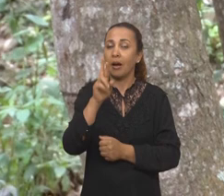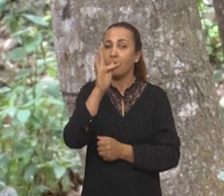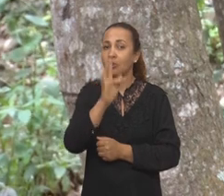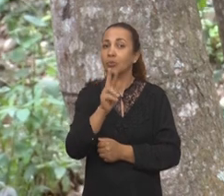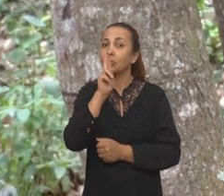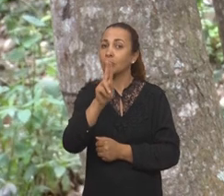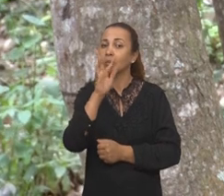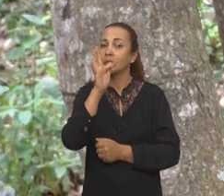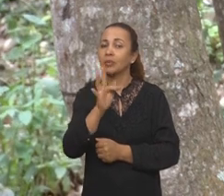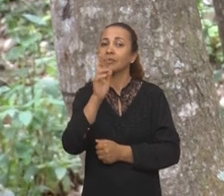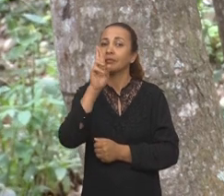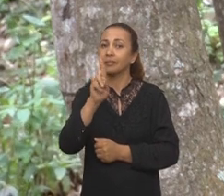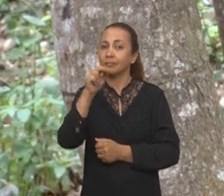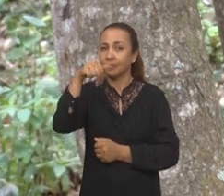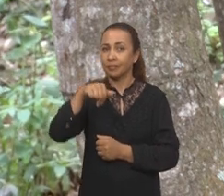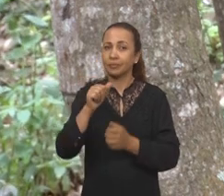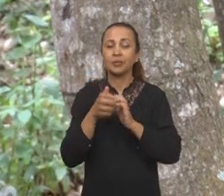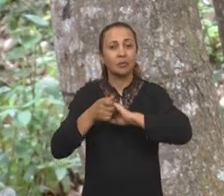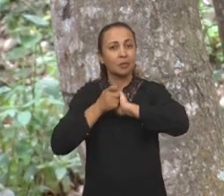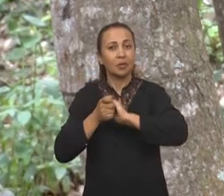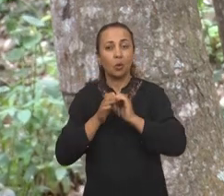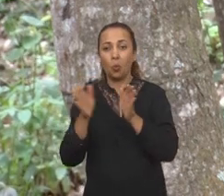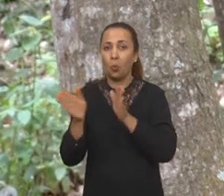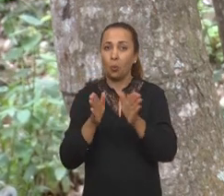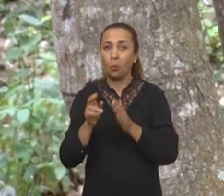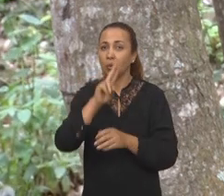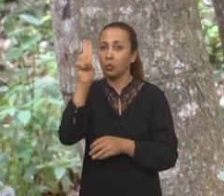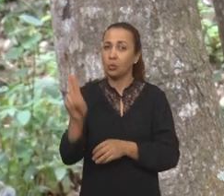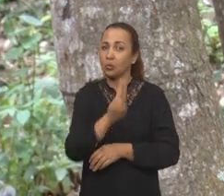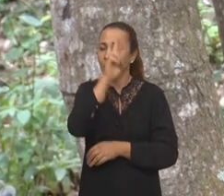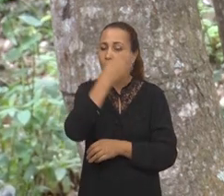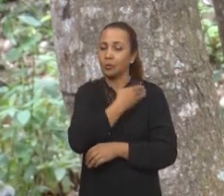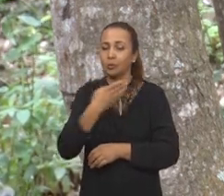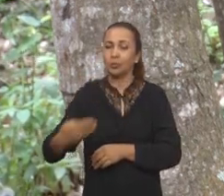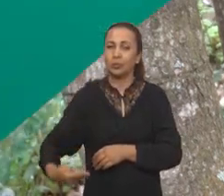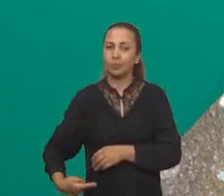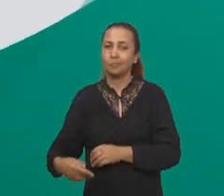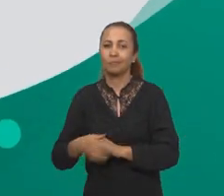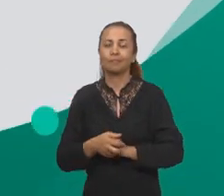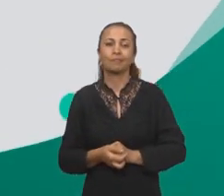do Norte e desenvolvido em parceria com outras universidades públicas